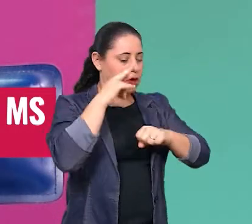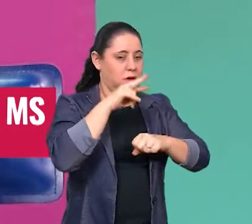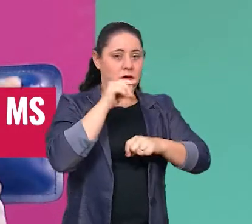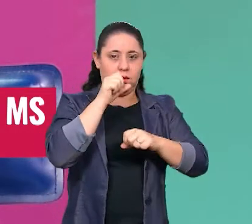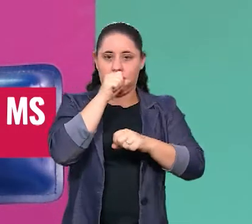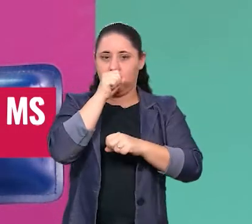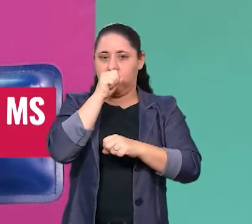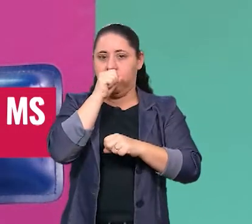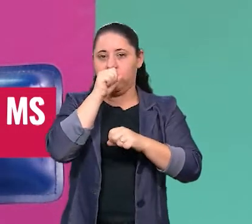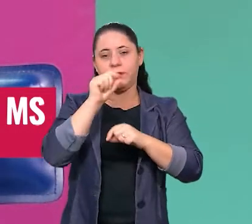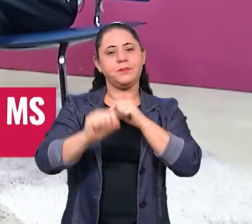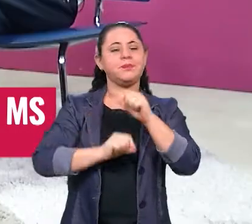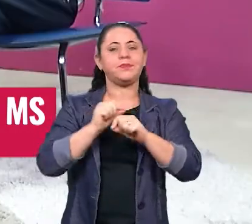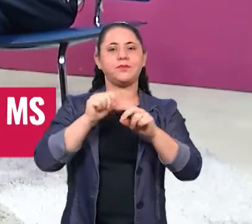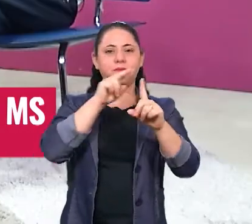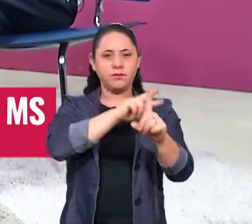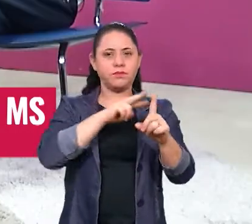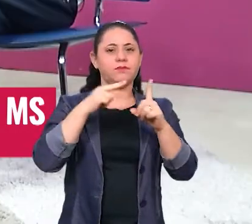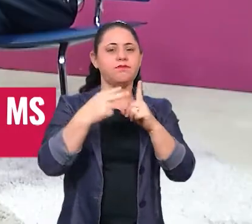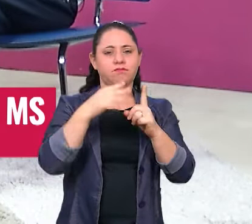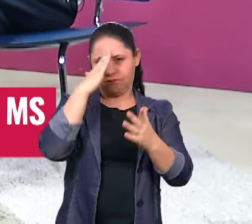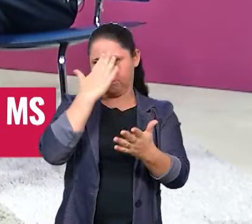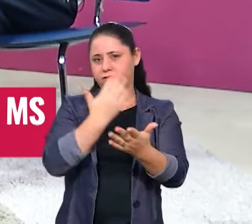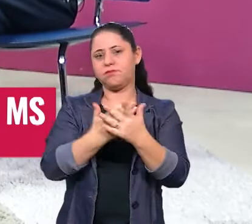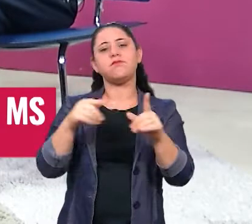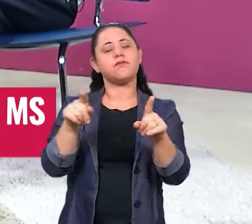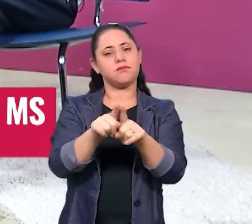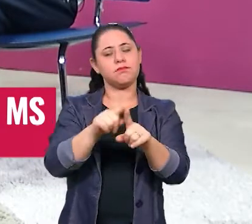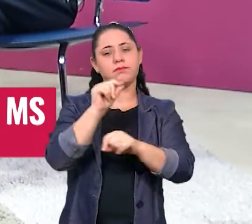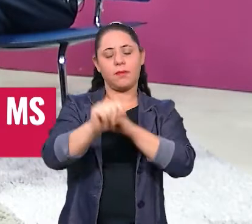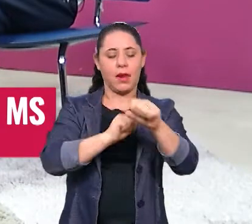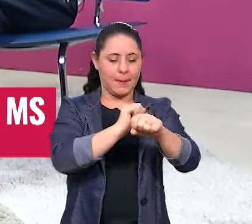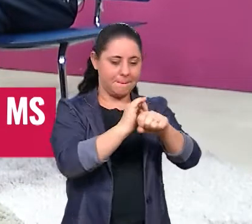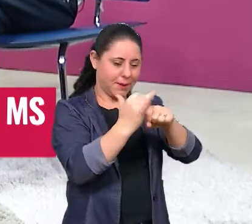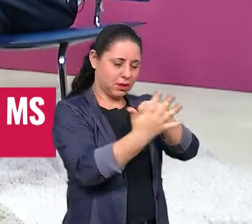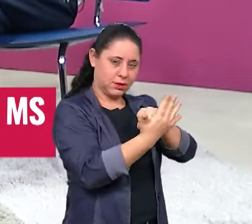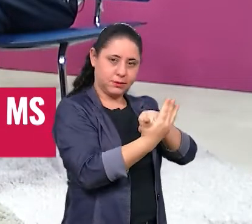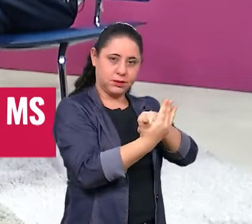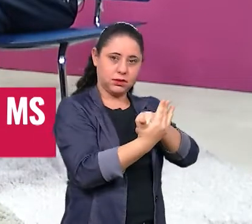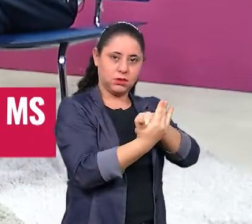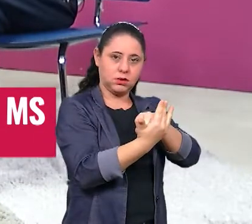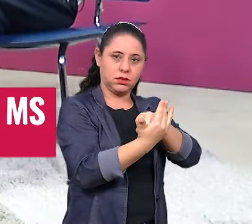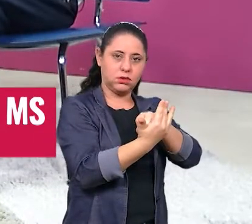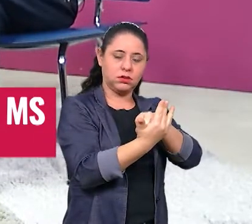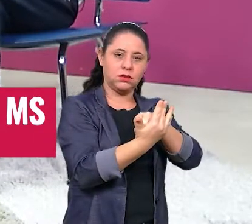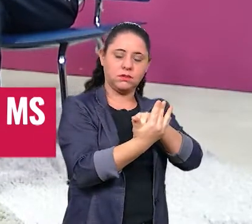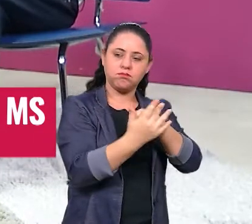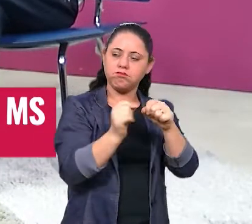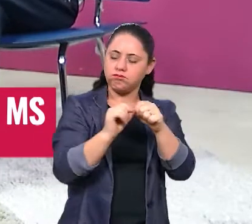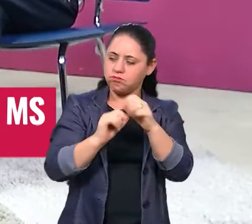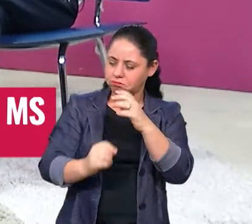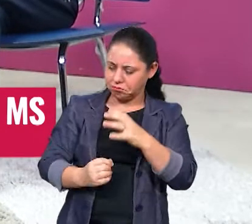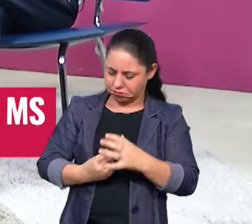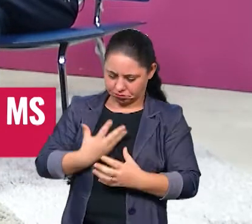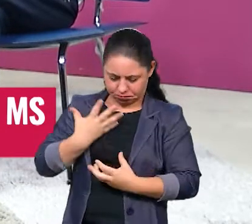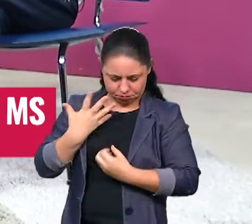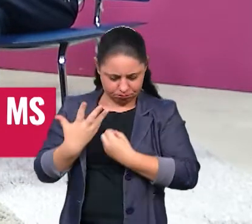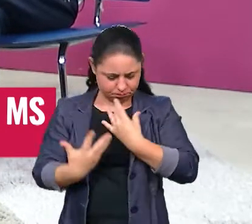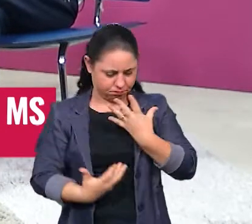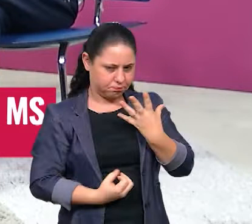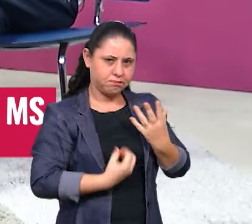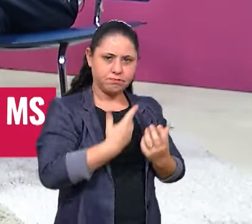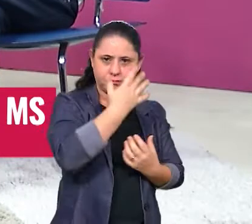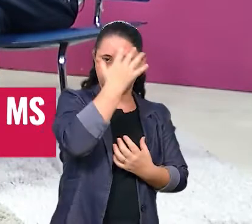pandemia a partir dessa perspectiva. E você acredita também, então, que a pandemia, ela despertou nas